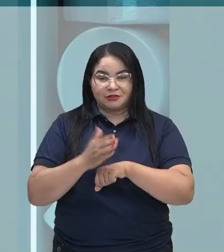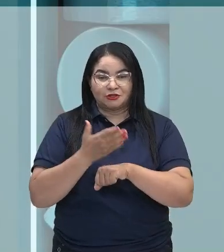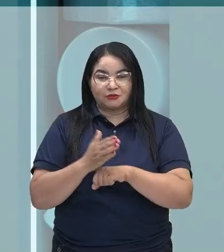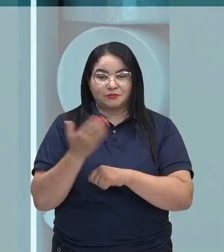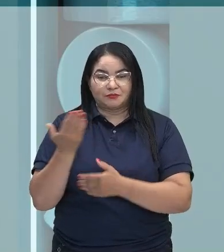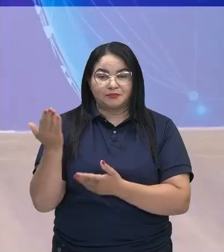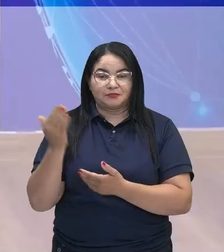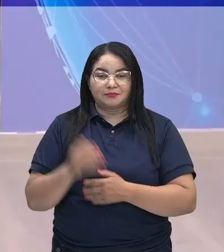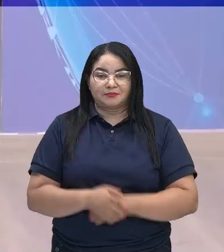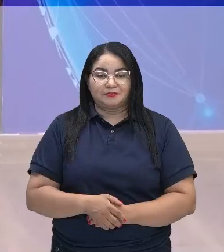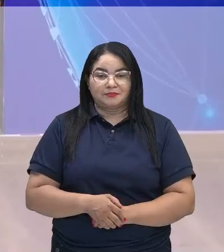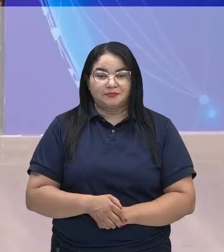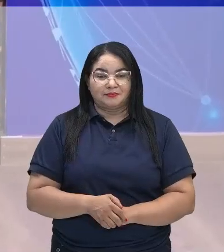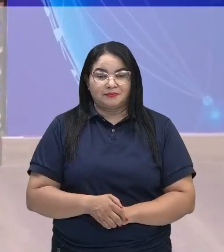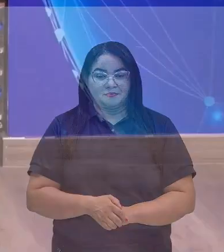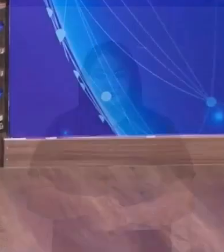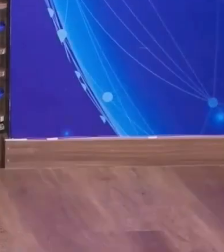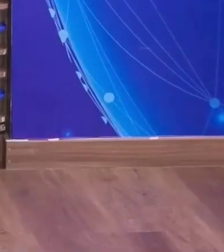aqui.